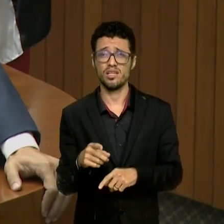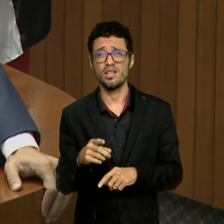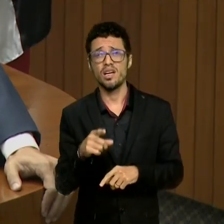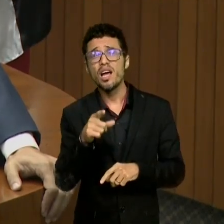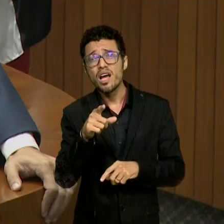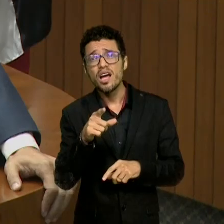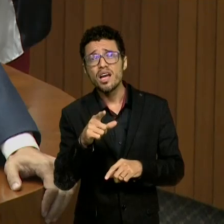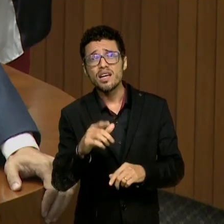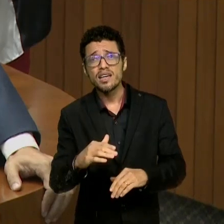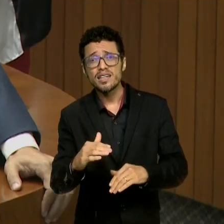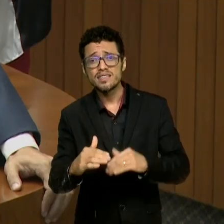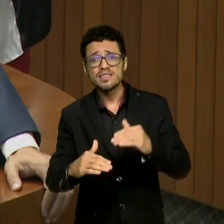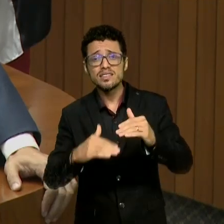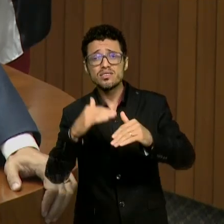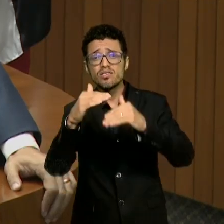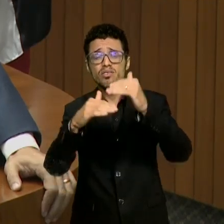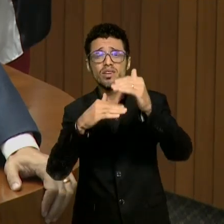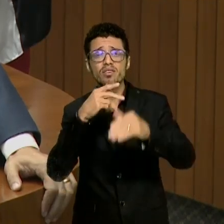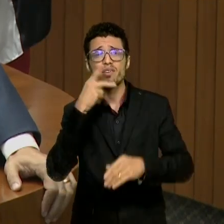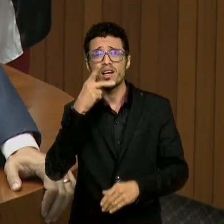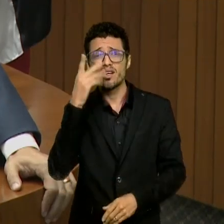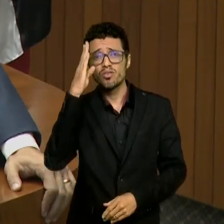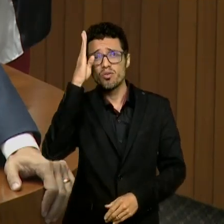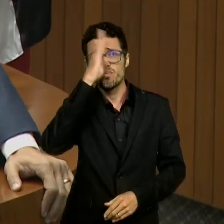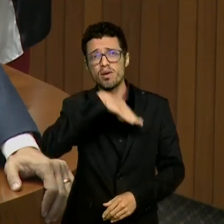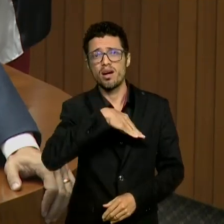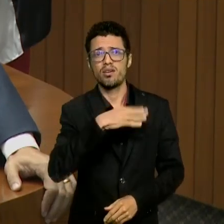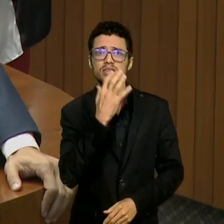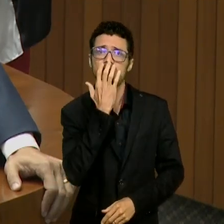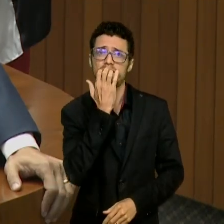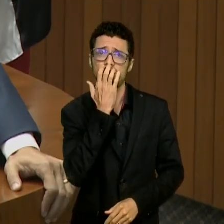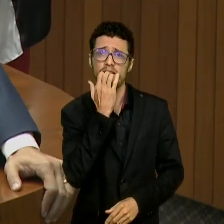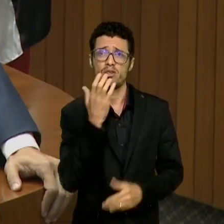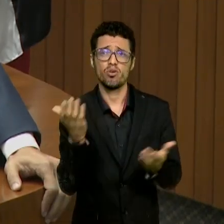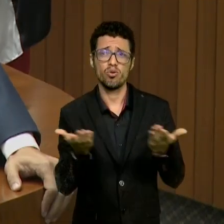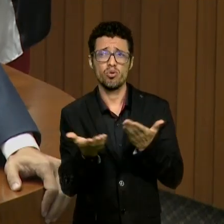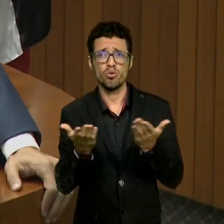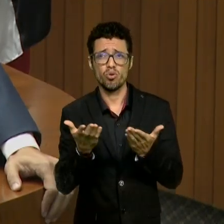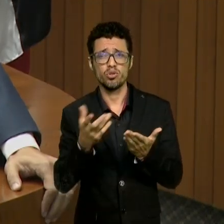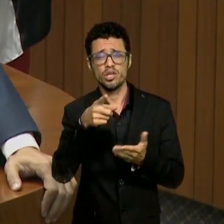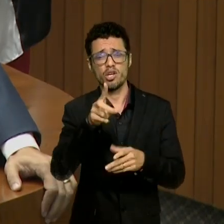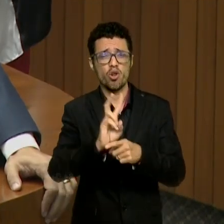Sarney. E hoje são marionetes dele,